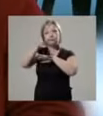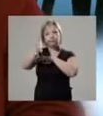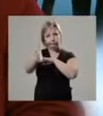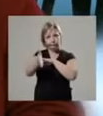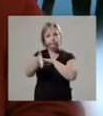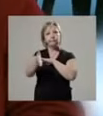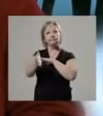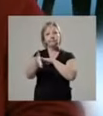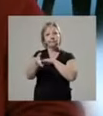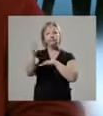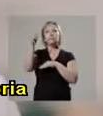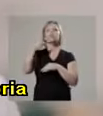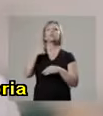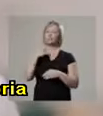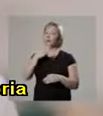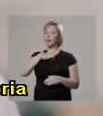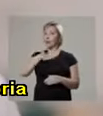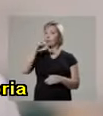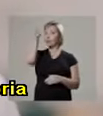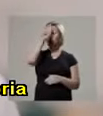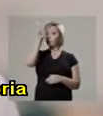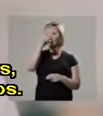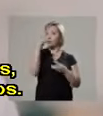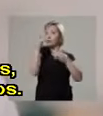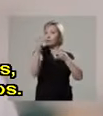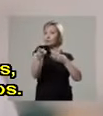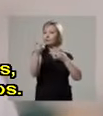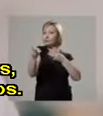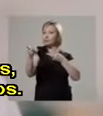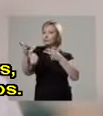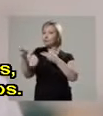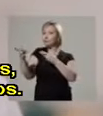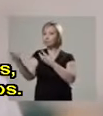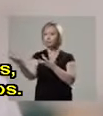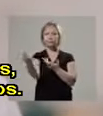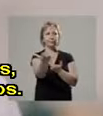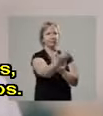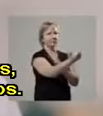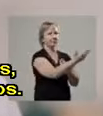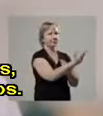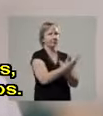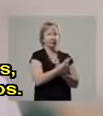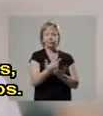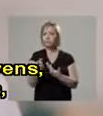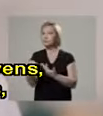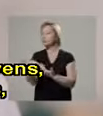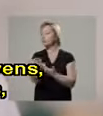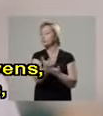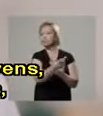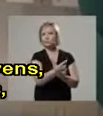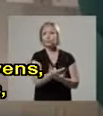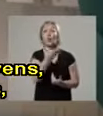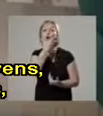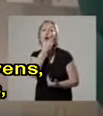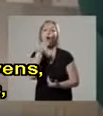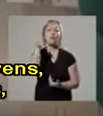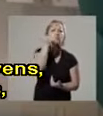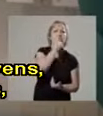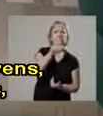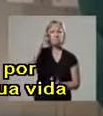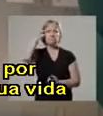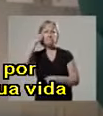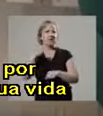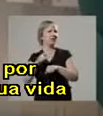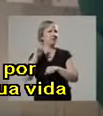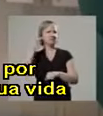de 1977. Minha história se confunde com a história de dezenas, centenas, milhares de brasileiros, meninos e meninas, jovens,